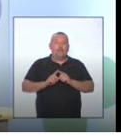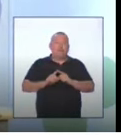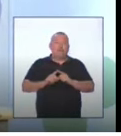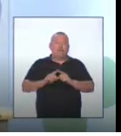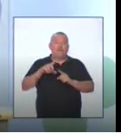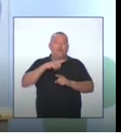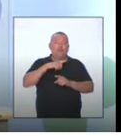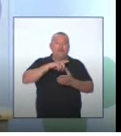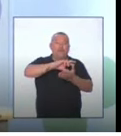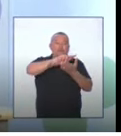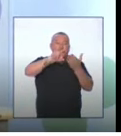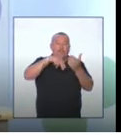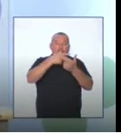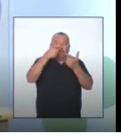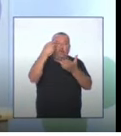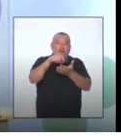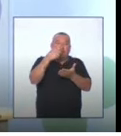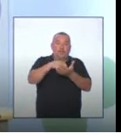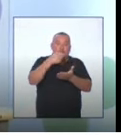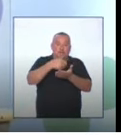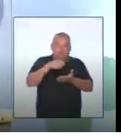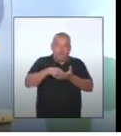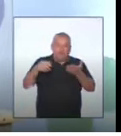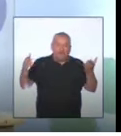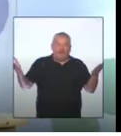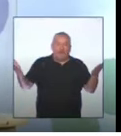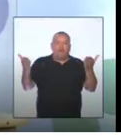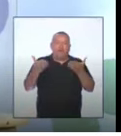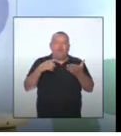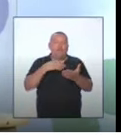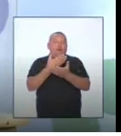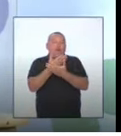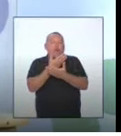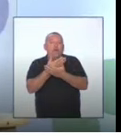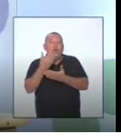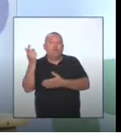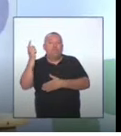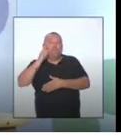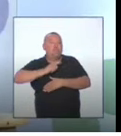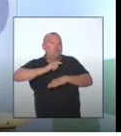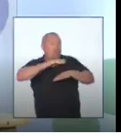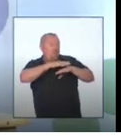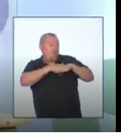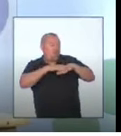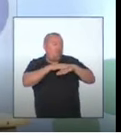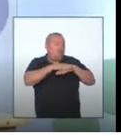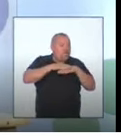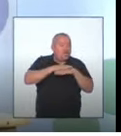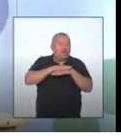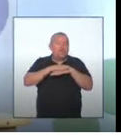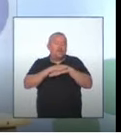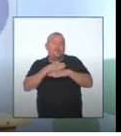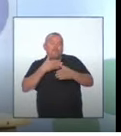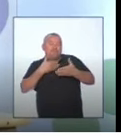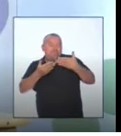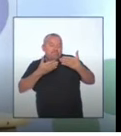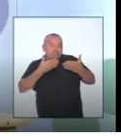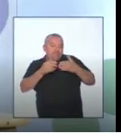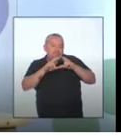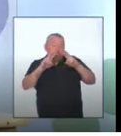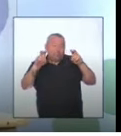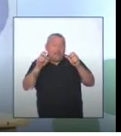já temos bastante coisa escritas aqui e hoje é realmente uma aula para que a gente possa conversar, dialogar sobre esses assuntos, né,